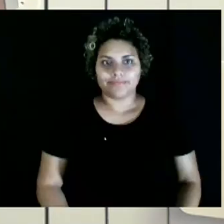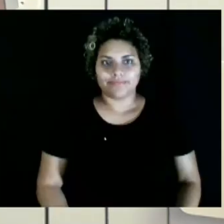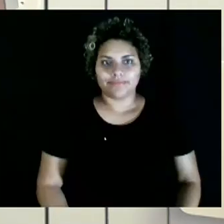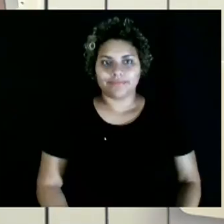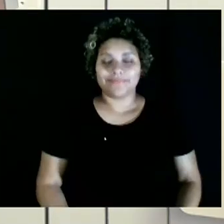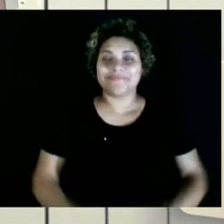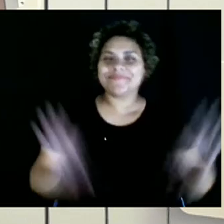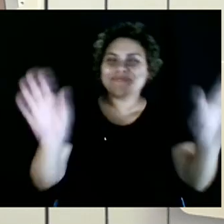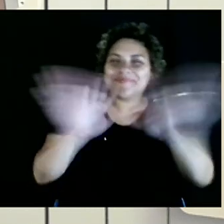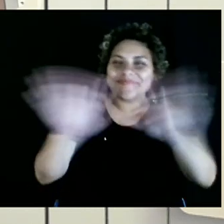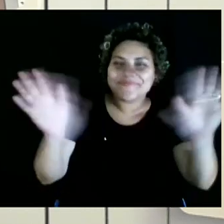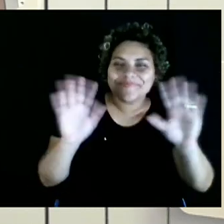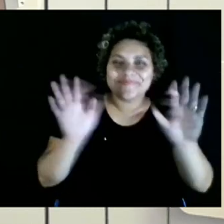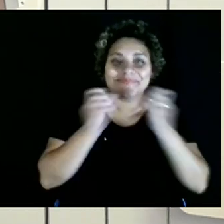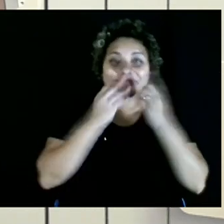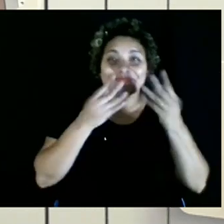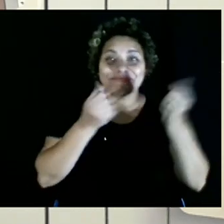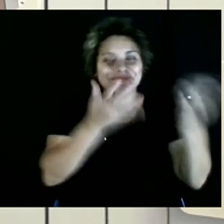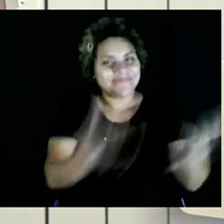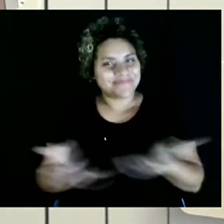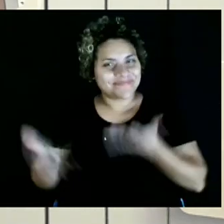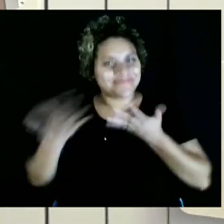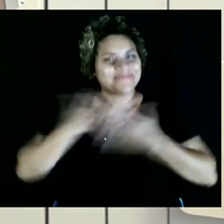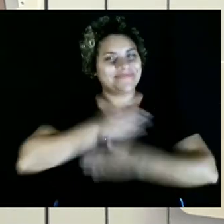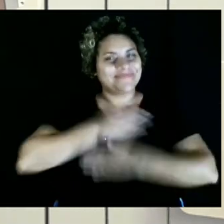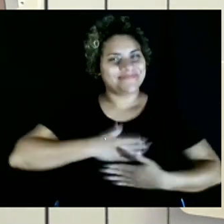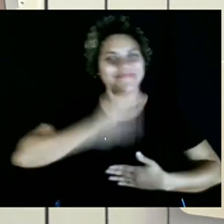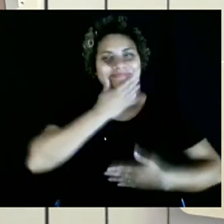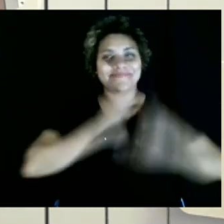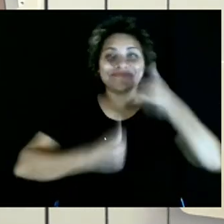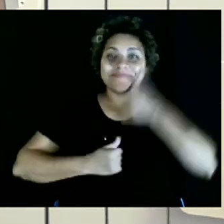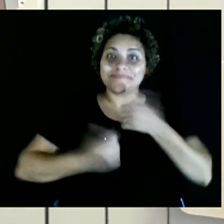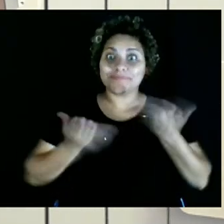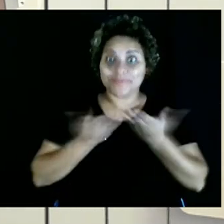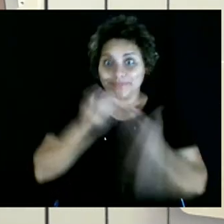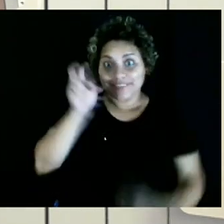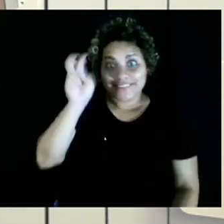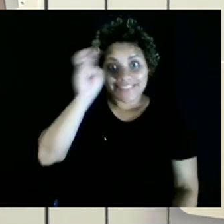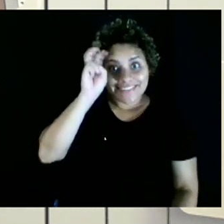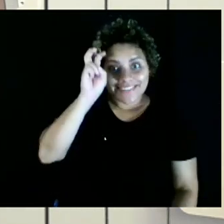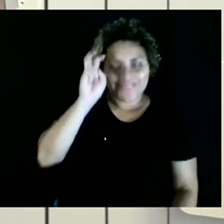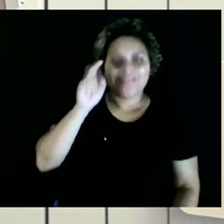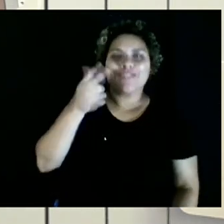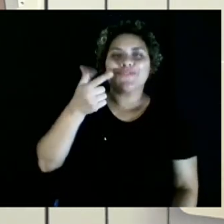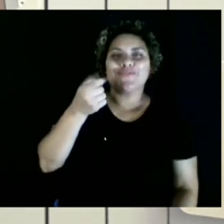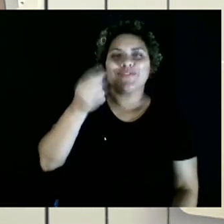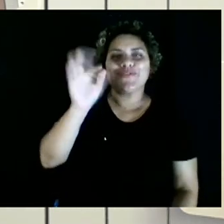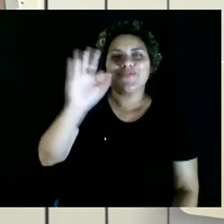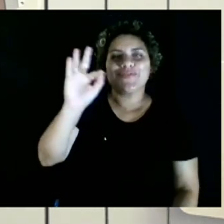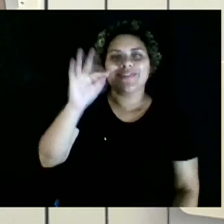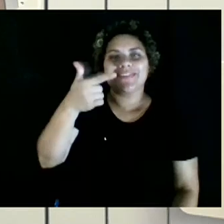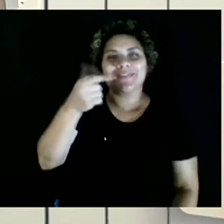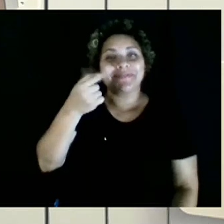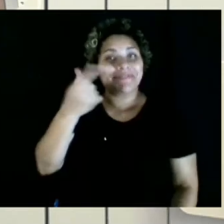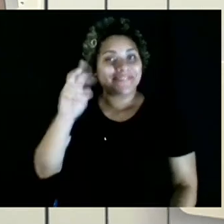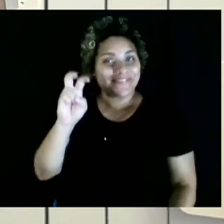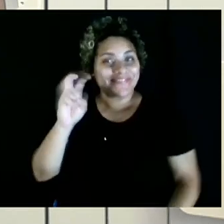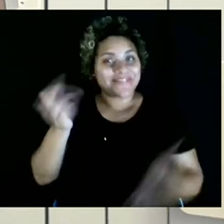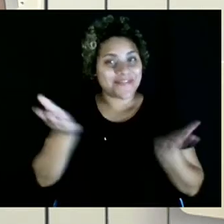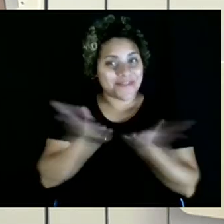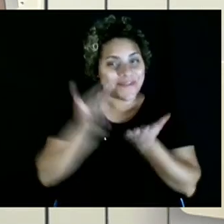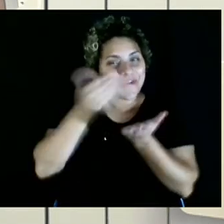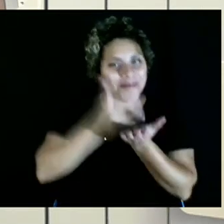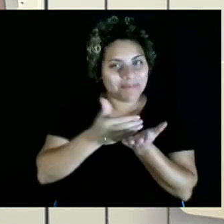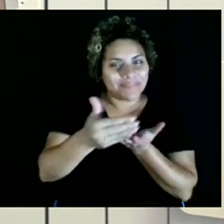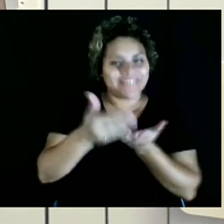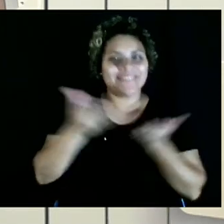Olá, seja bem-vinda, seja bem-vindo. Quinta-feira, 20 de fevereiro de 2025. Começa agora o Jornal Câmara